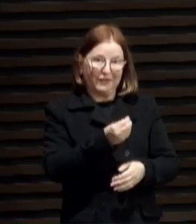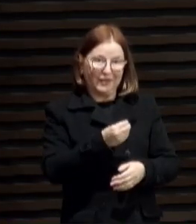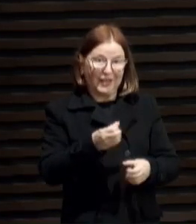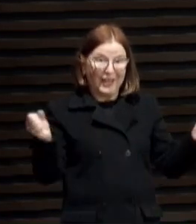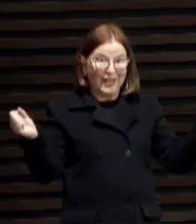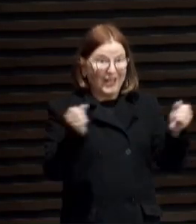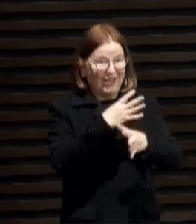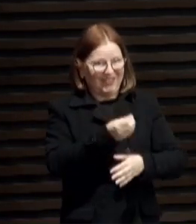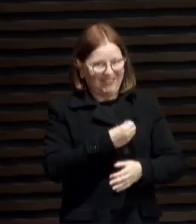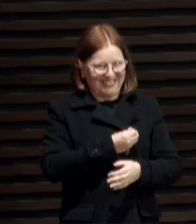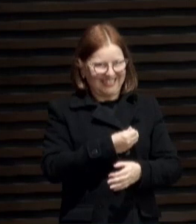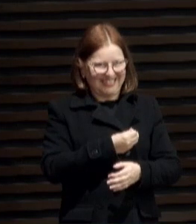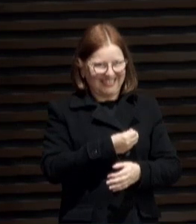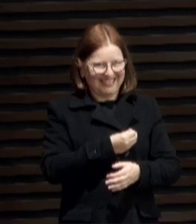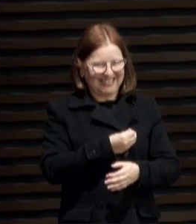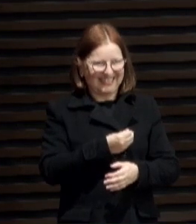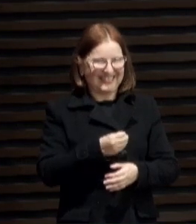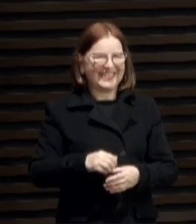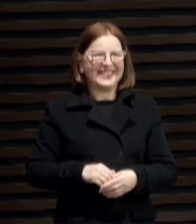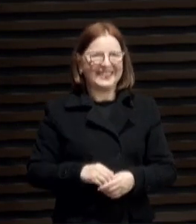de vida,